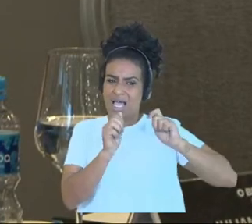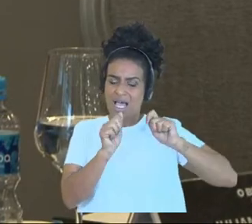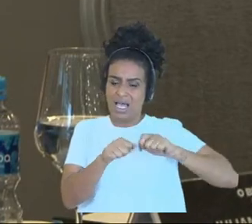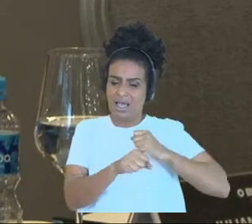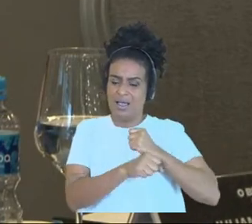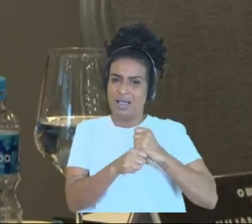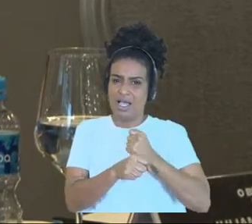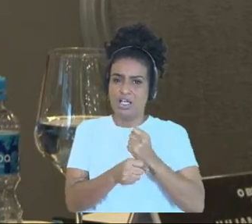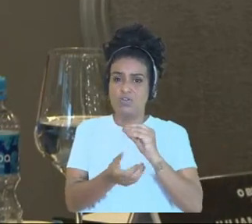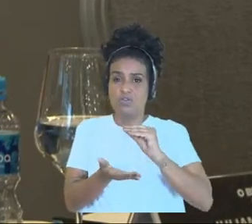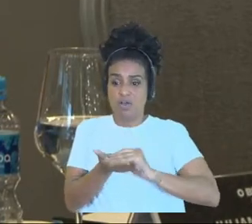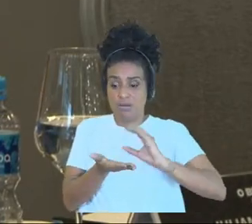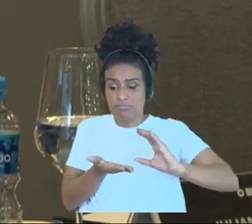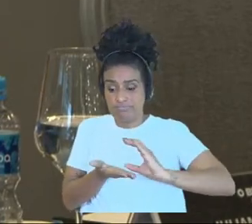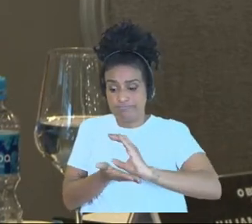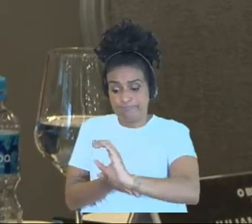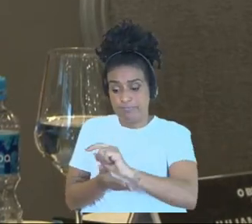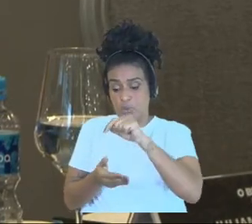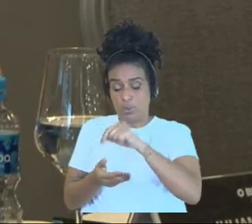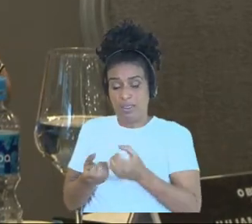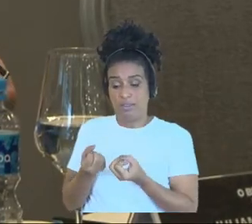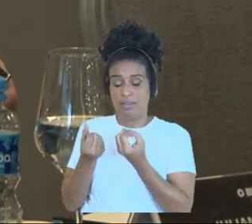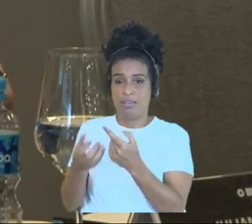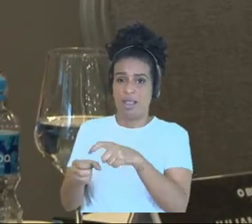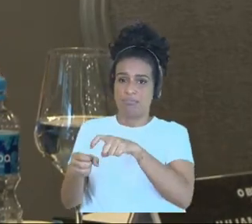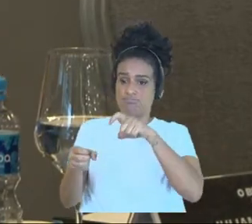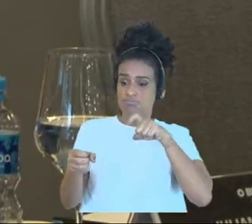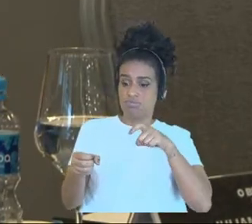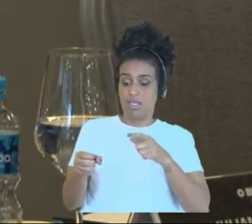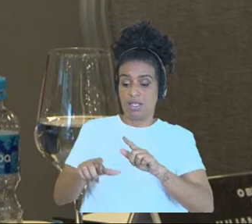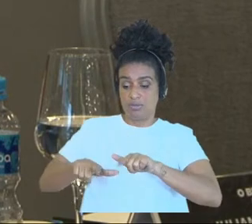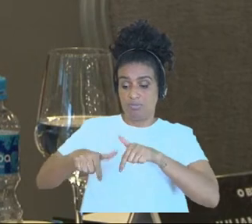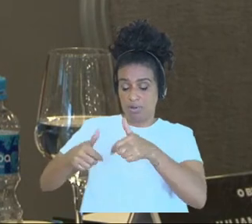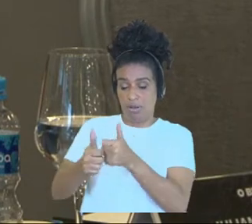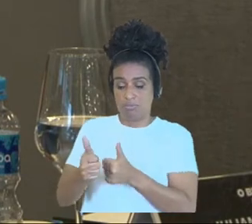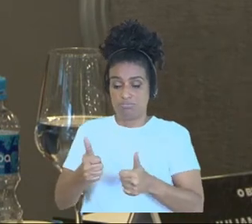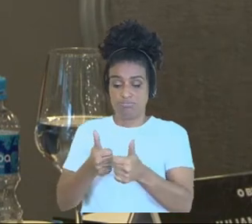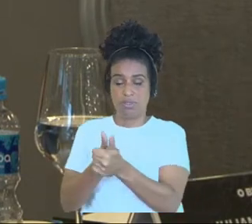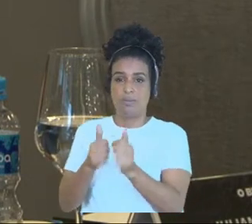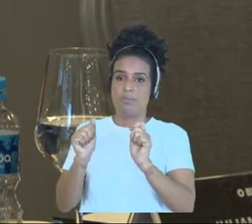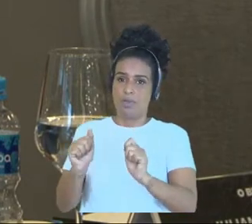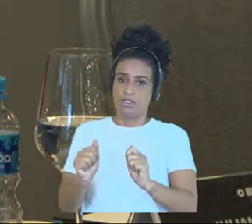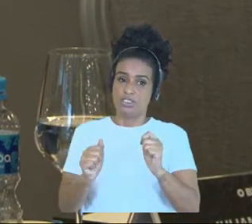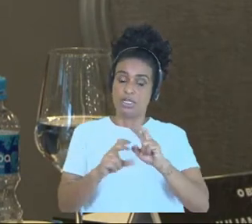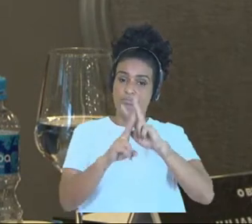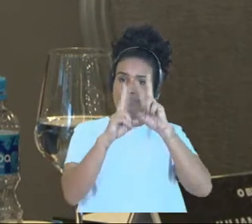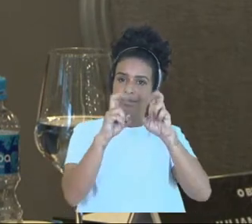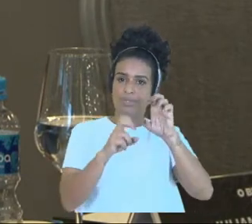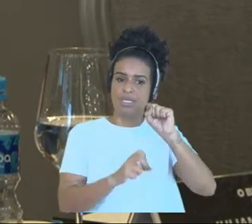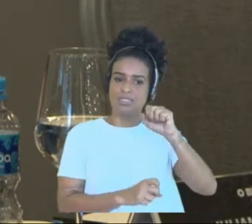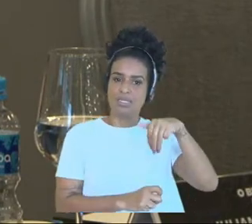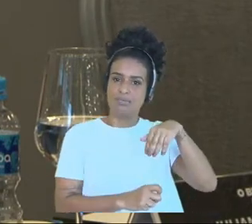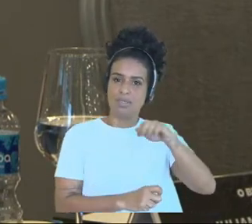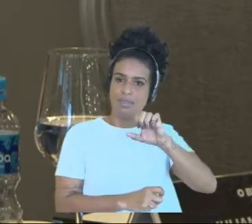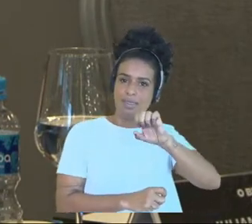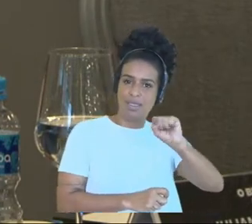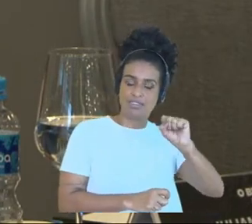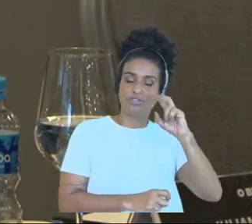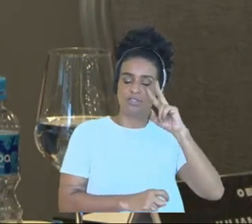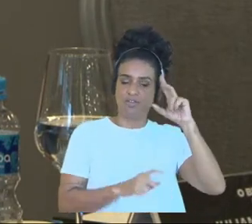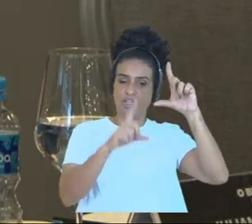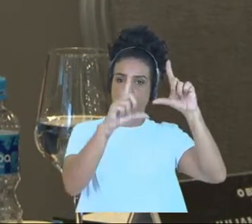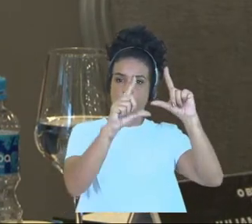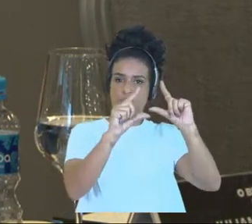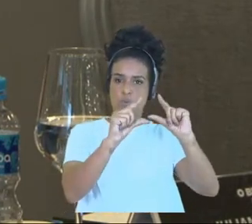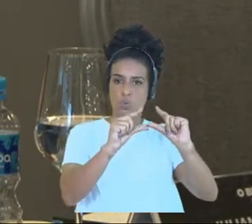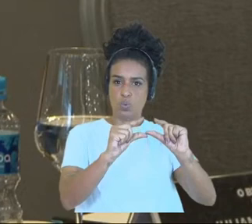uma autonomia arrecadatória correspondente. Agora, recentemente, com essa questão do ICMS, a gente já está vendo uma queda real na arrecadação de